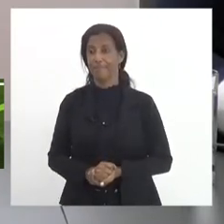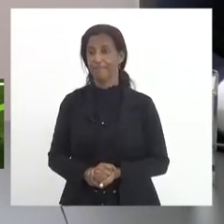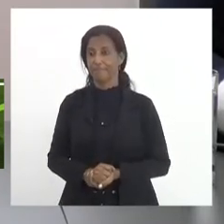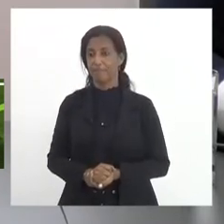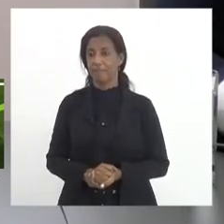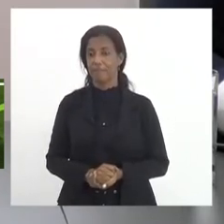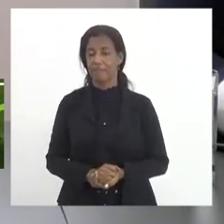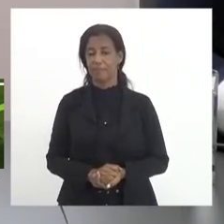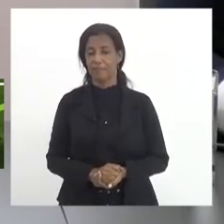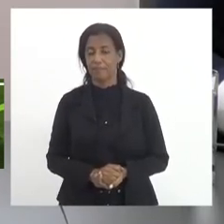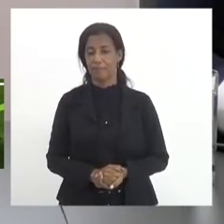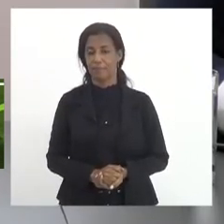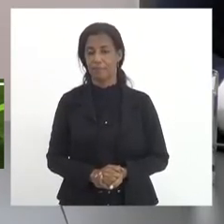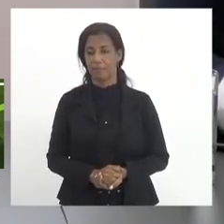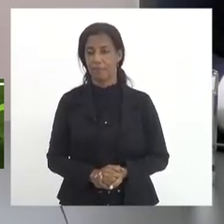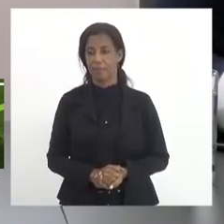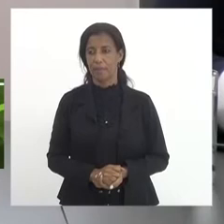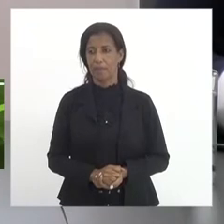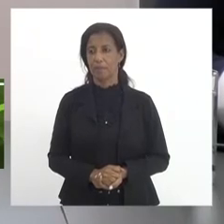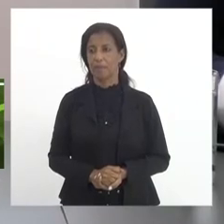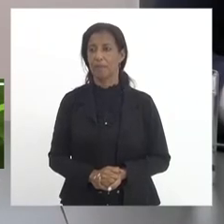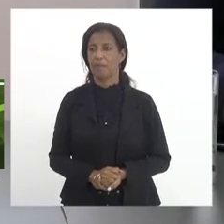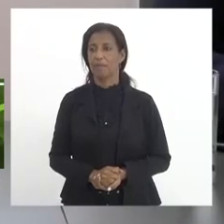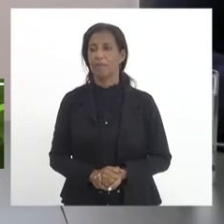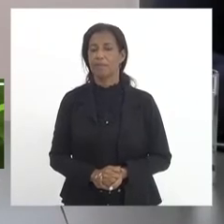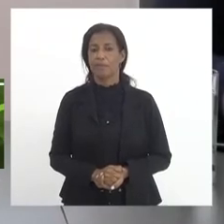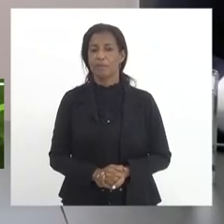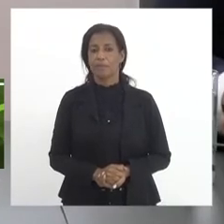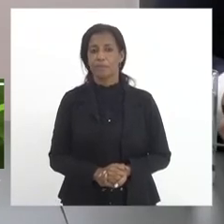Em vistas ao 41.